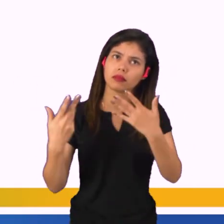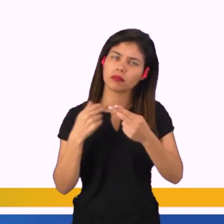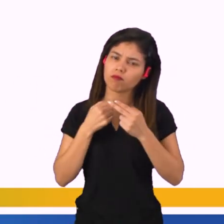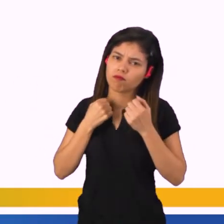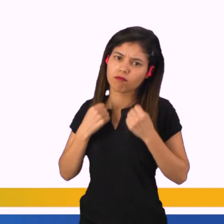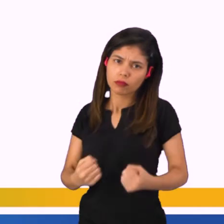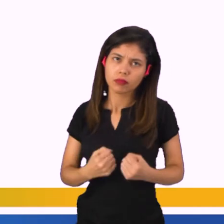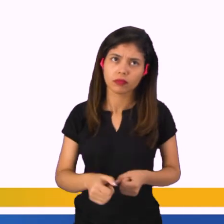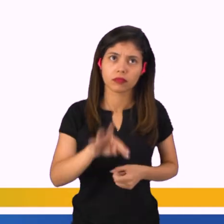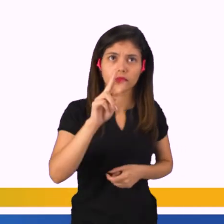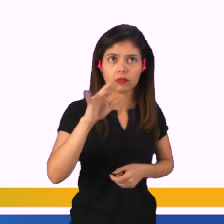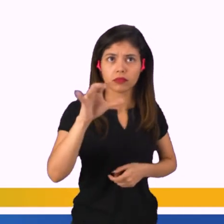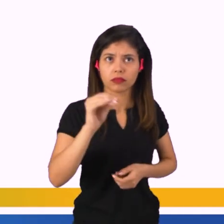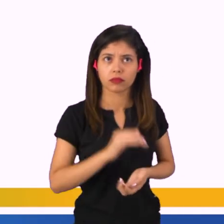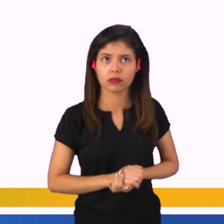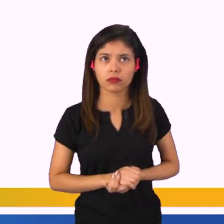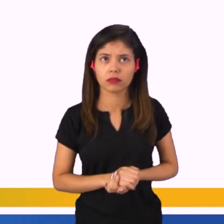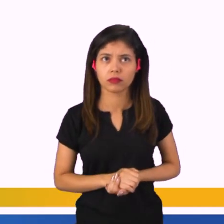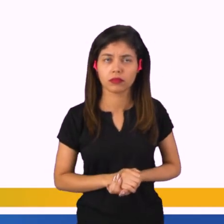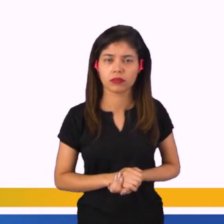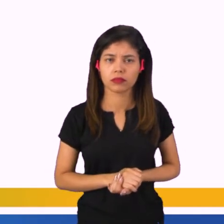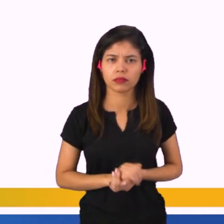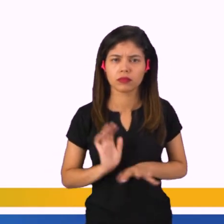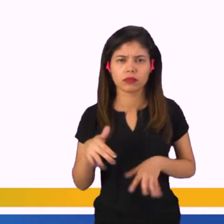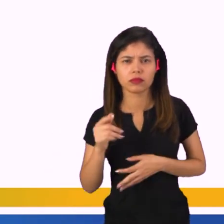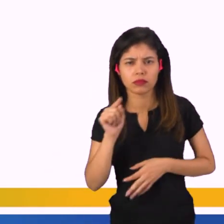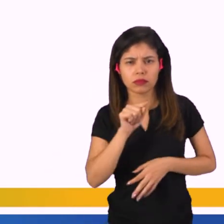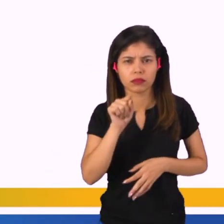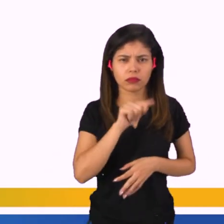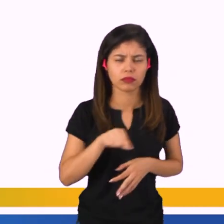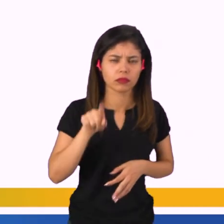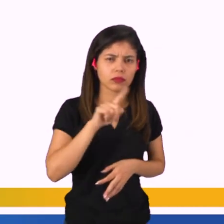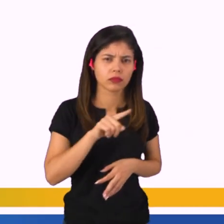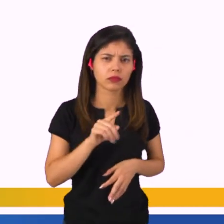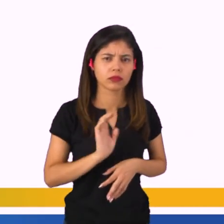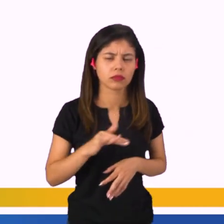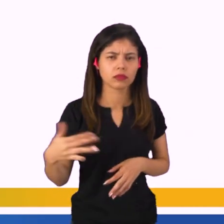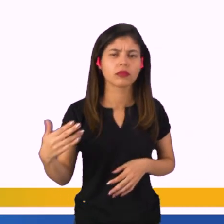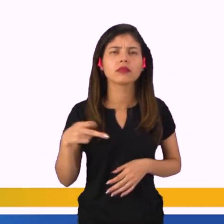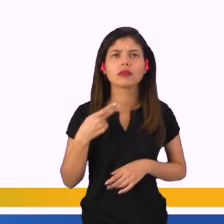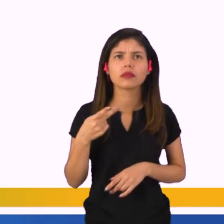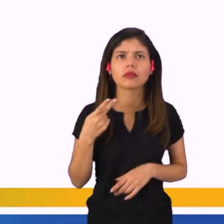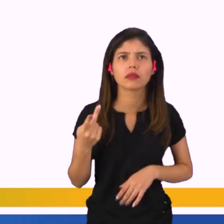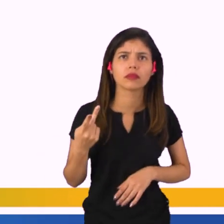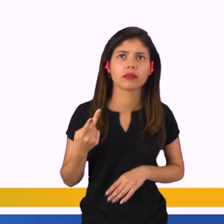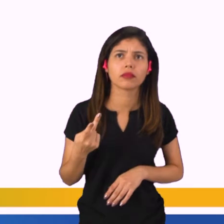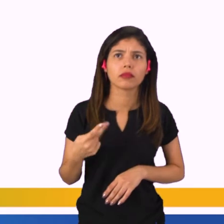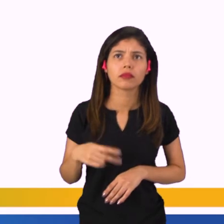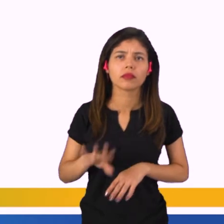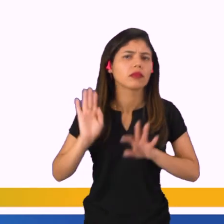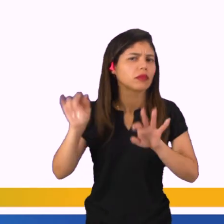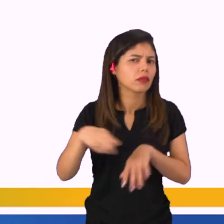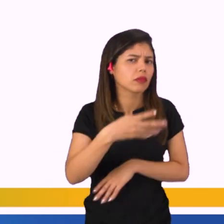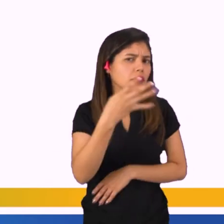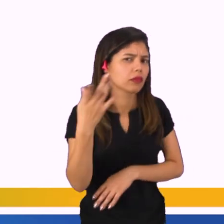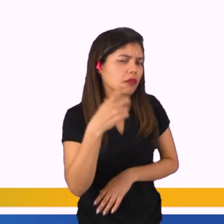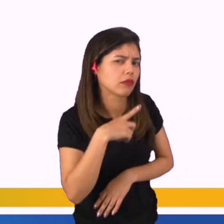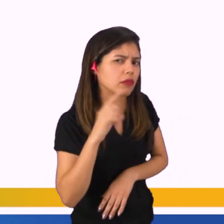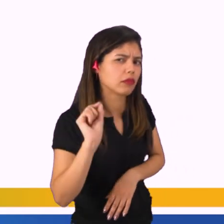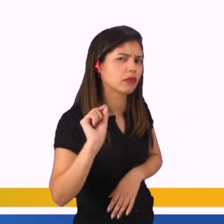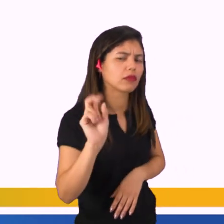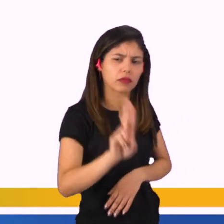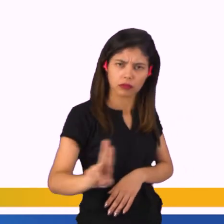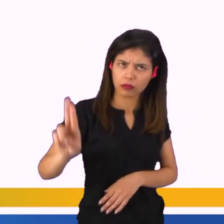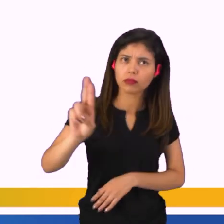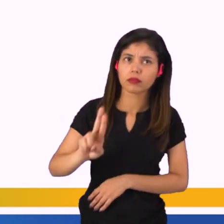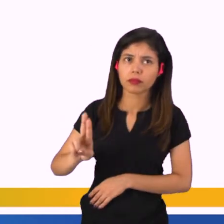Então, qual é o peso do touro bandido em arroba, hein? Então, se a gente fosse falar nas arrobas aí do touro bandido, quantas